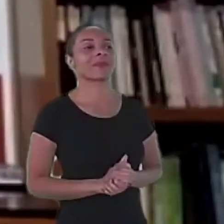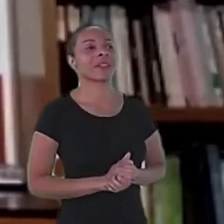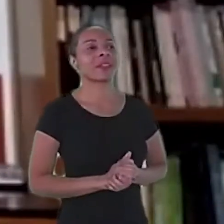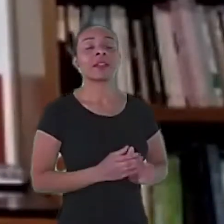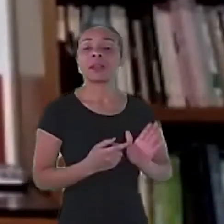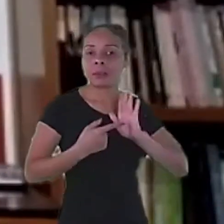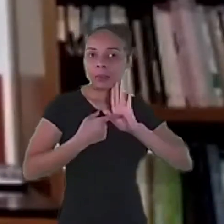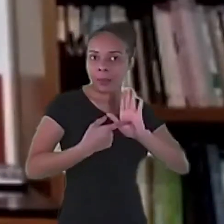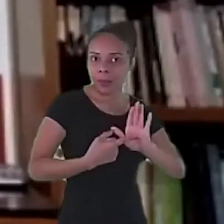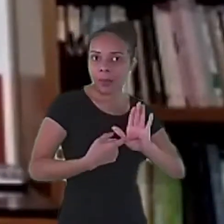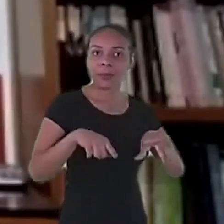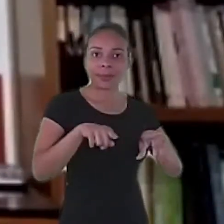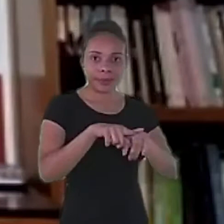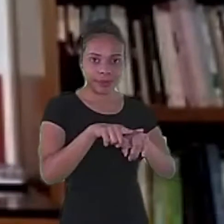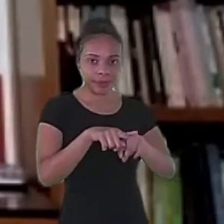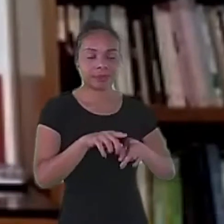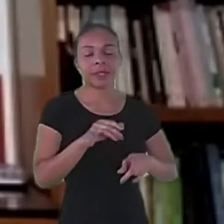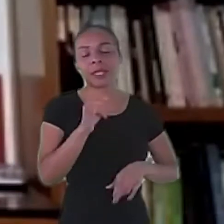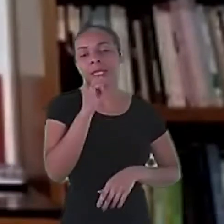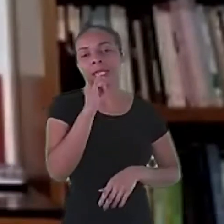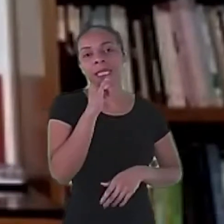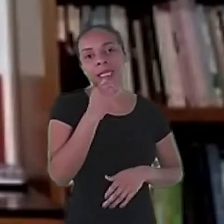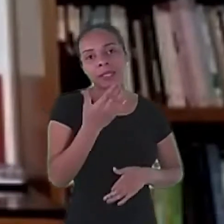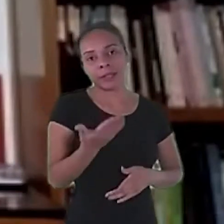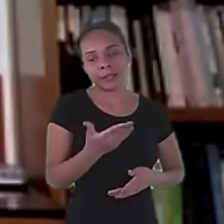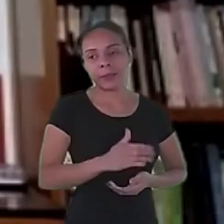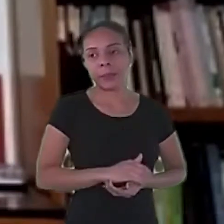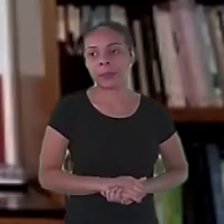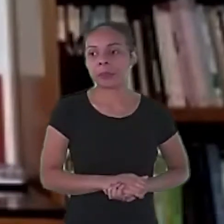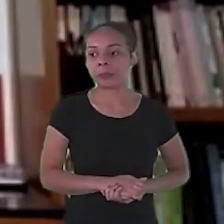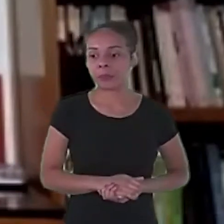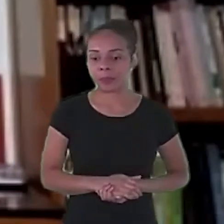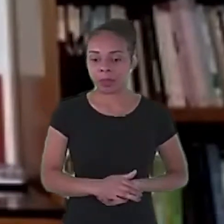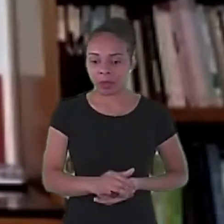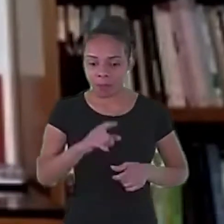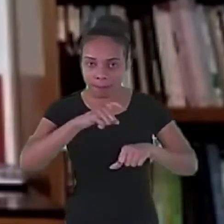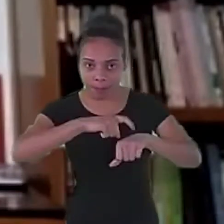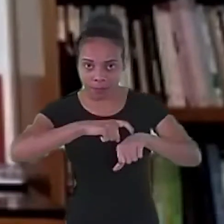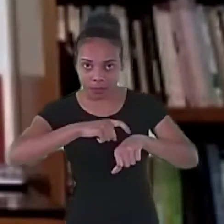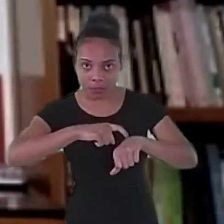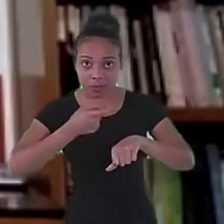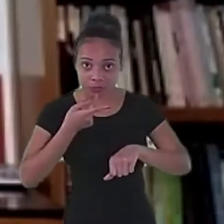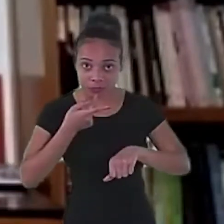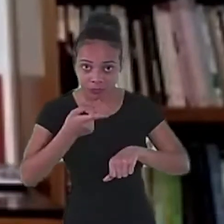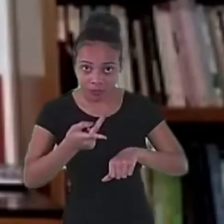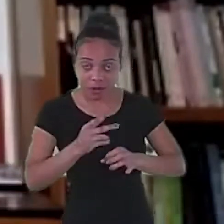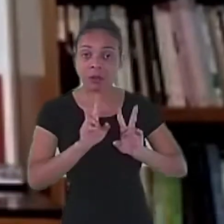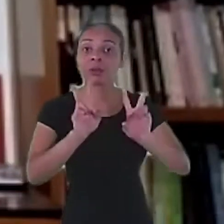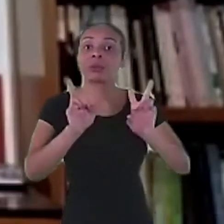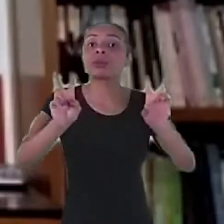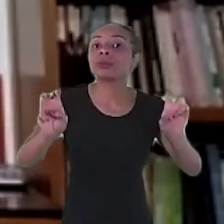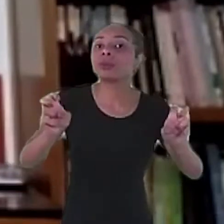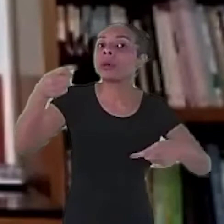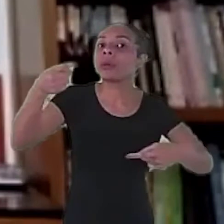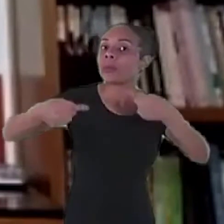ilustro. Por exemplo, quando eu falo dos